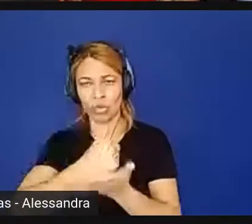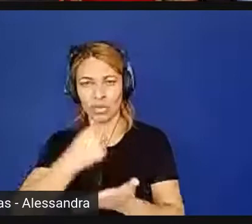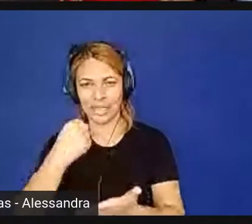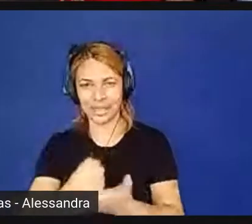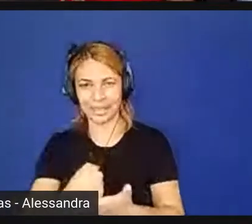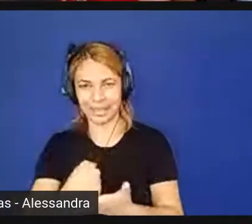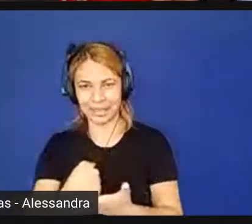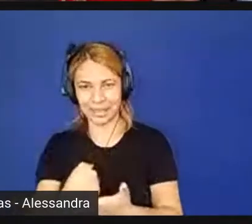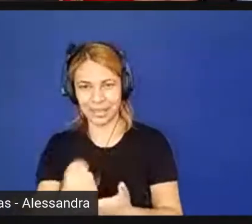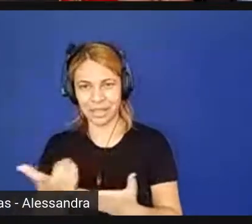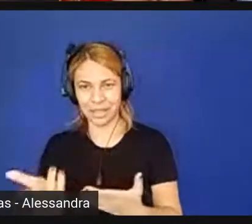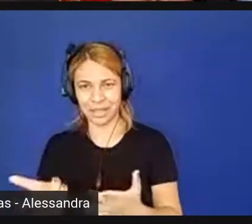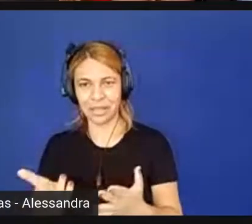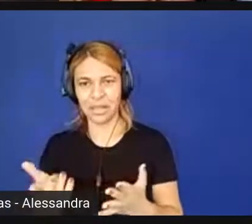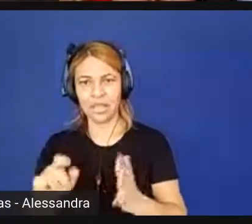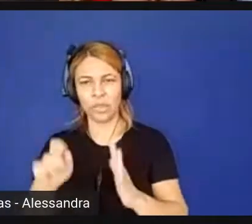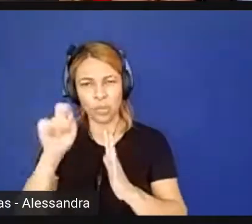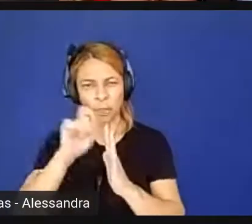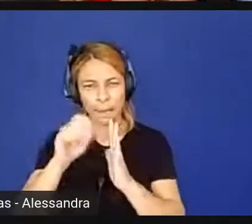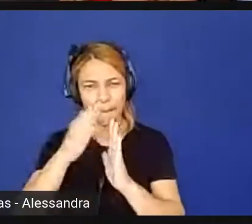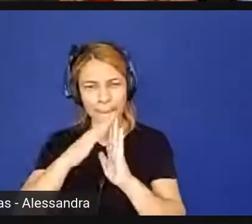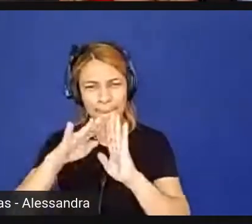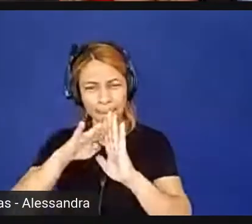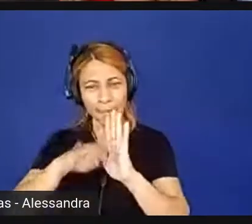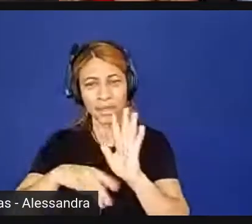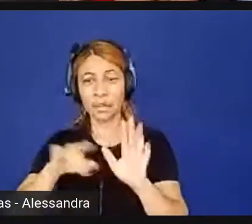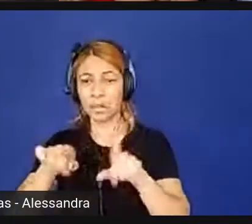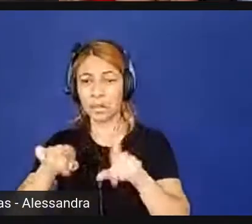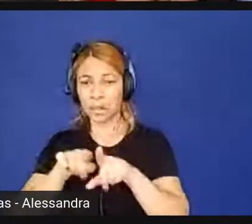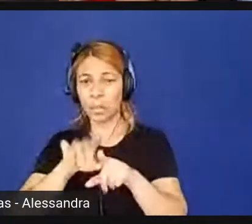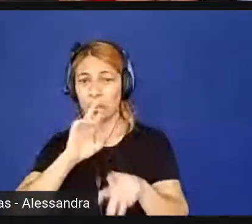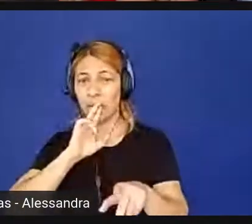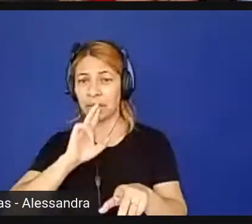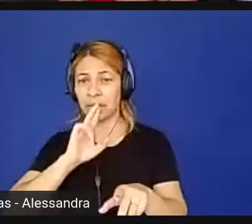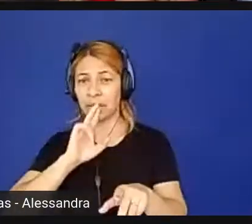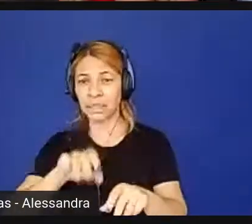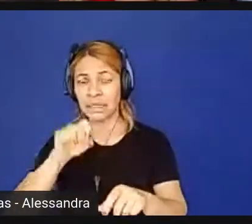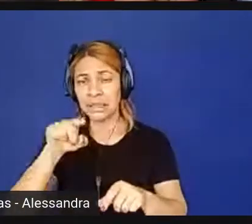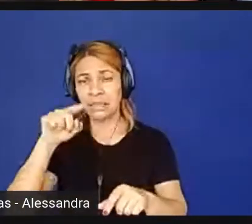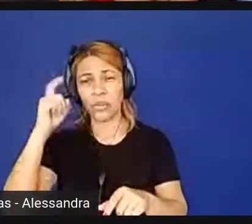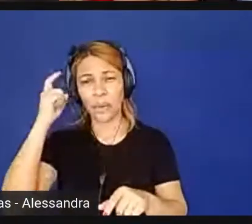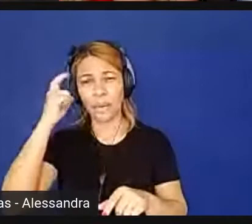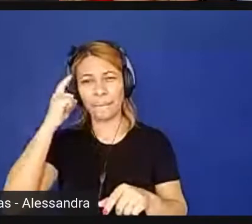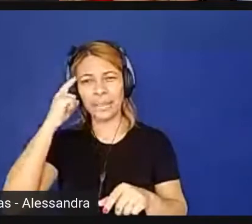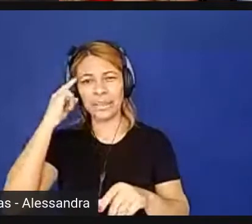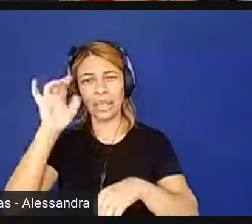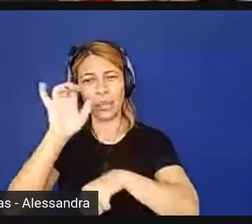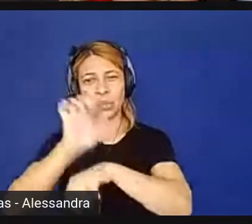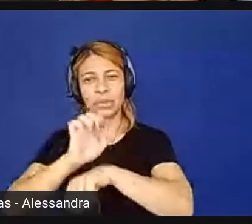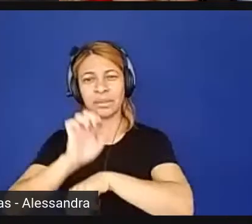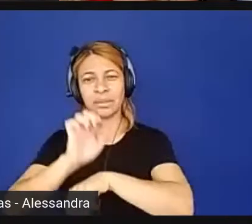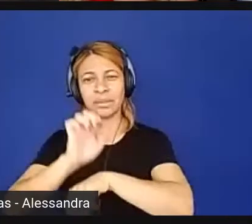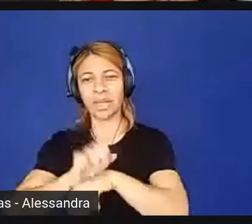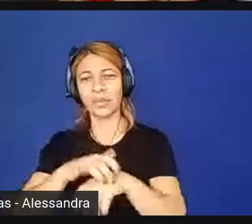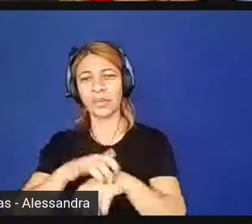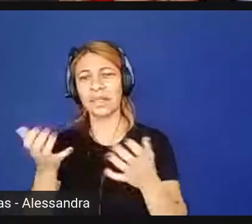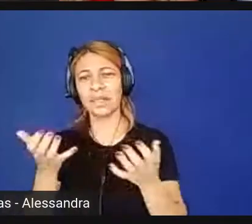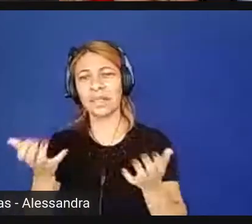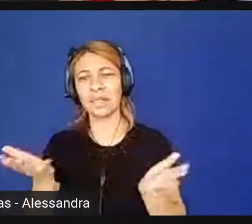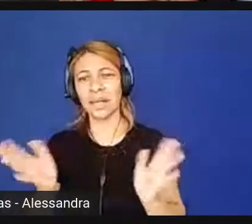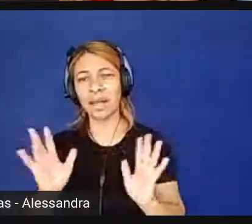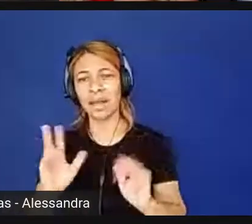ponto de vista de conformidade, estrito senso, quanto de resultado. Se a gente for pensar, por exemplo, aqueles estados que queriam